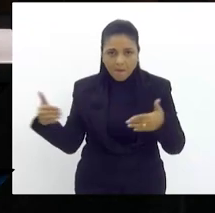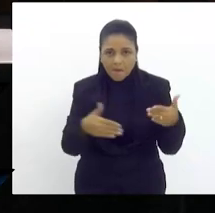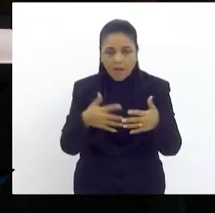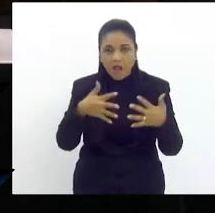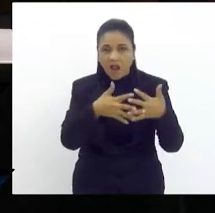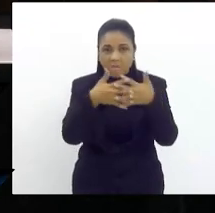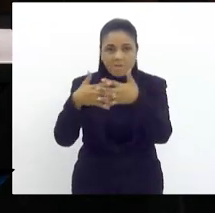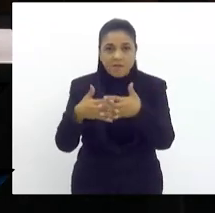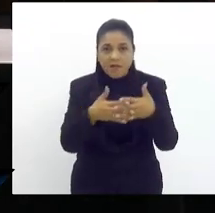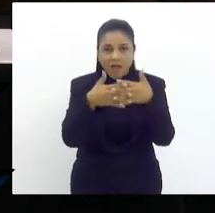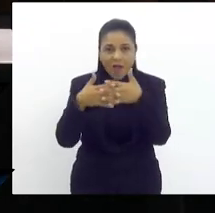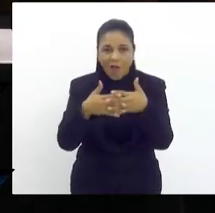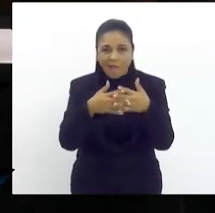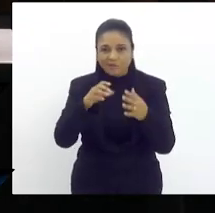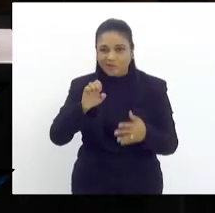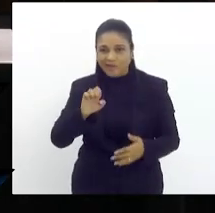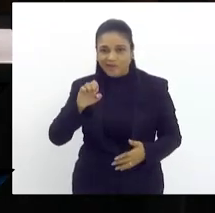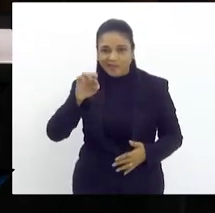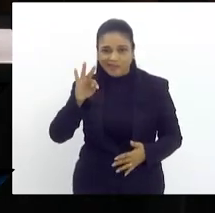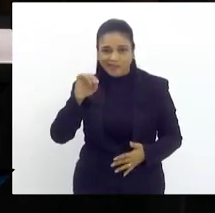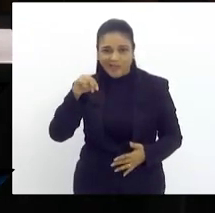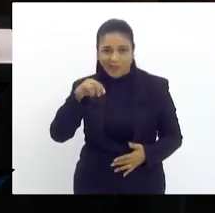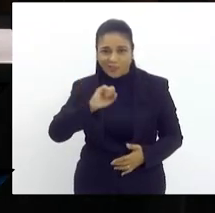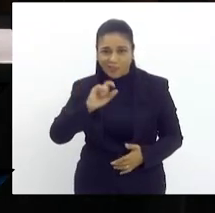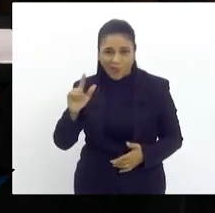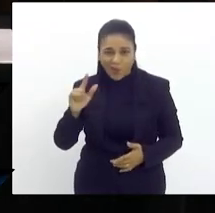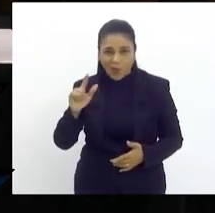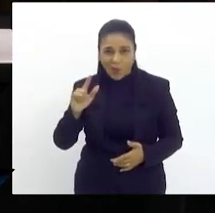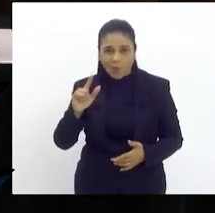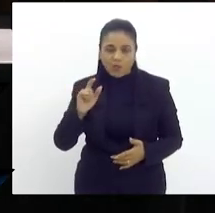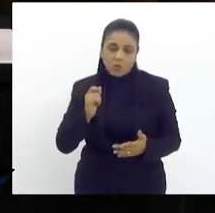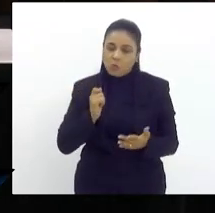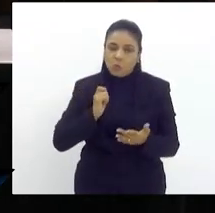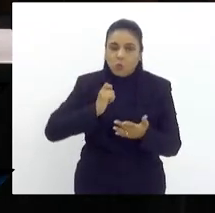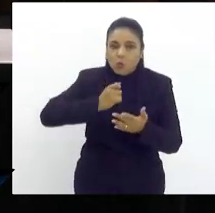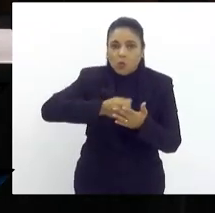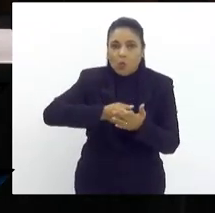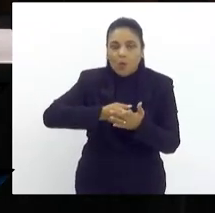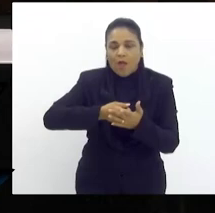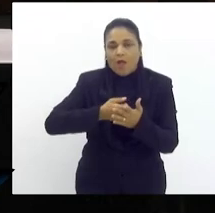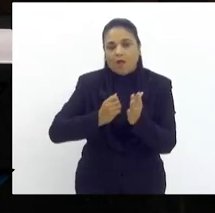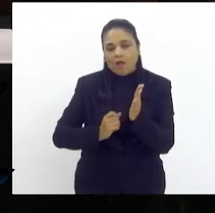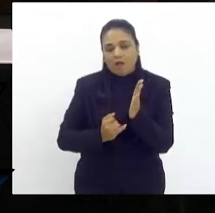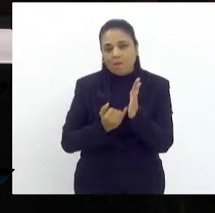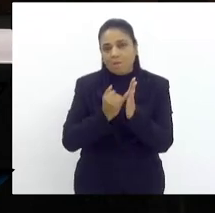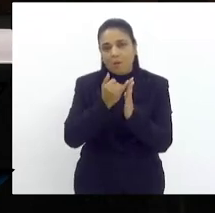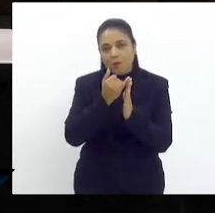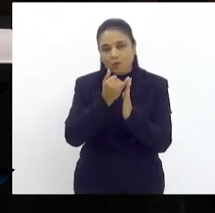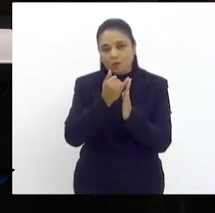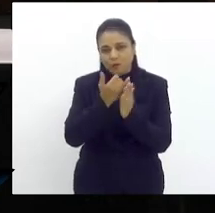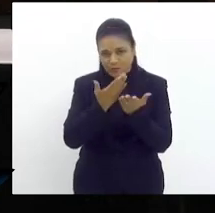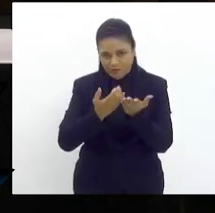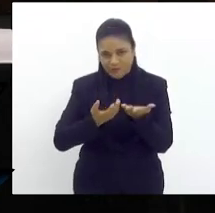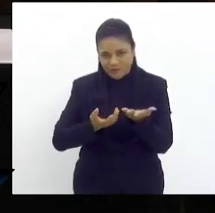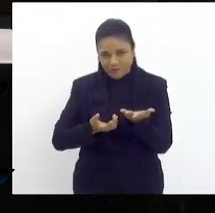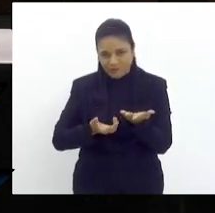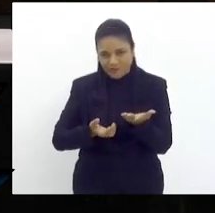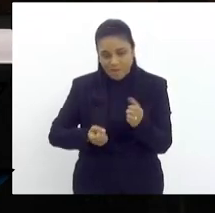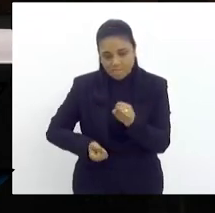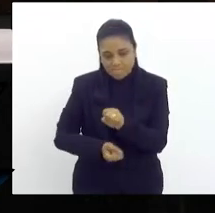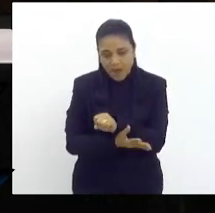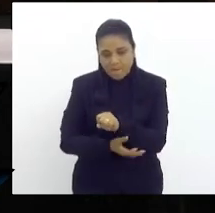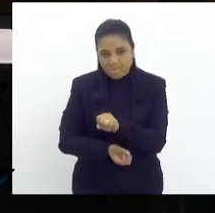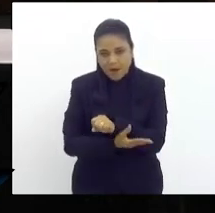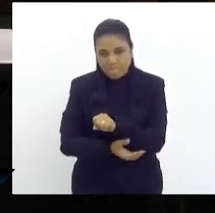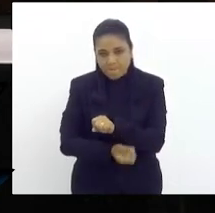etanol e que acabam não pagando a diferença do Imposto aqui no estado fazendo a sonegação enfim o contrabando